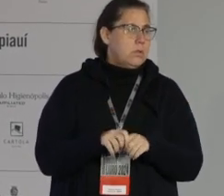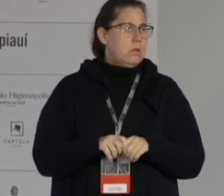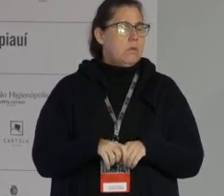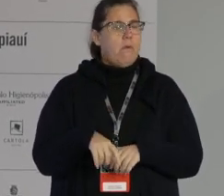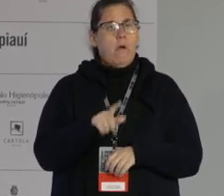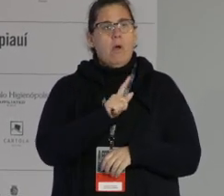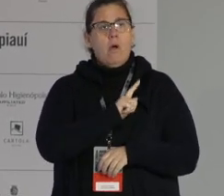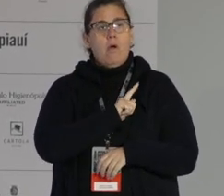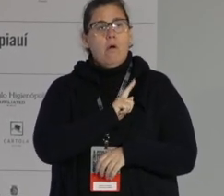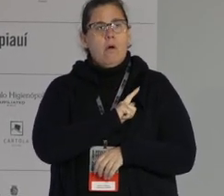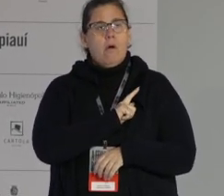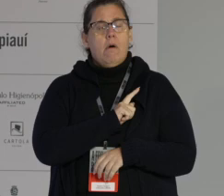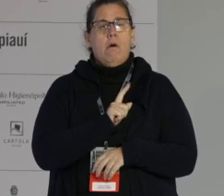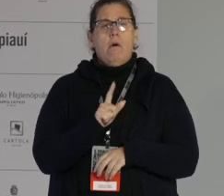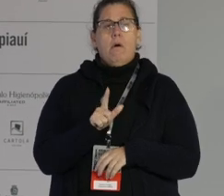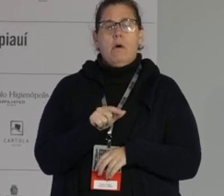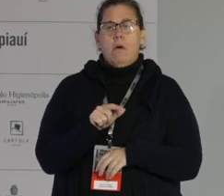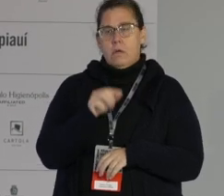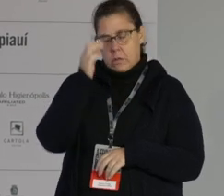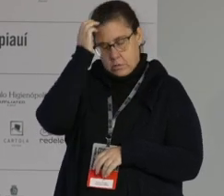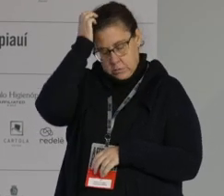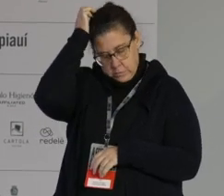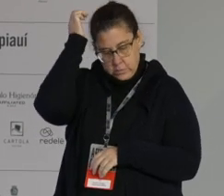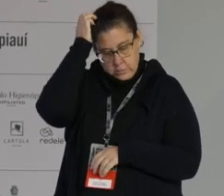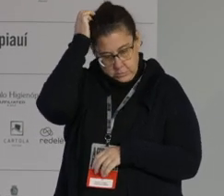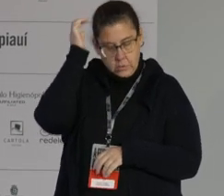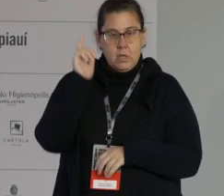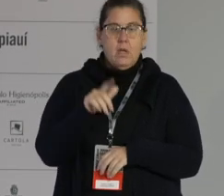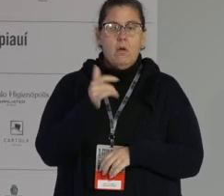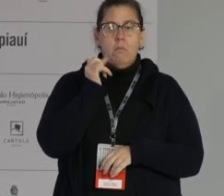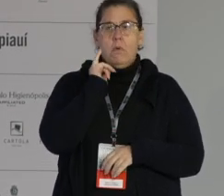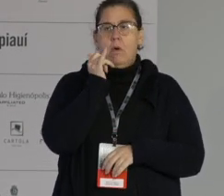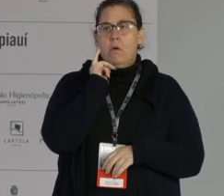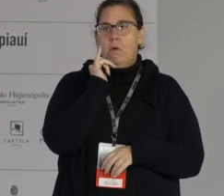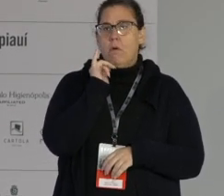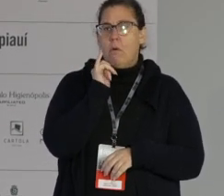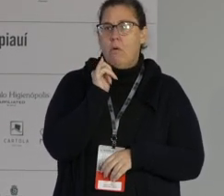Getulinhos, que é um dos contos,